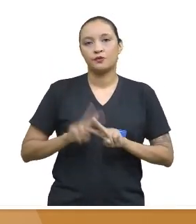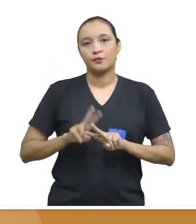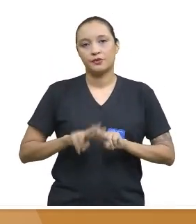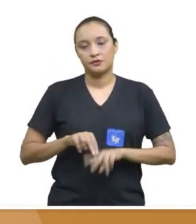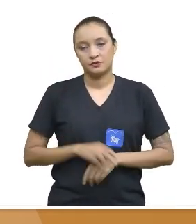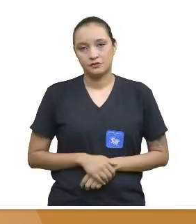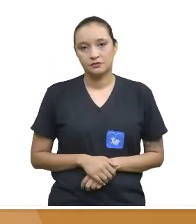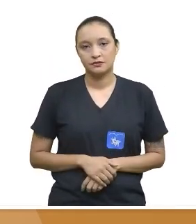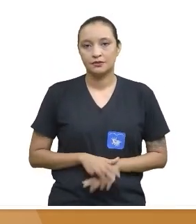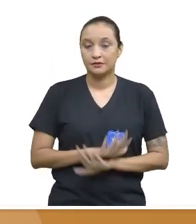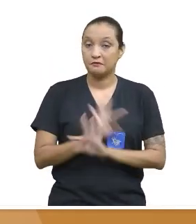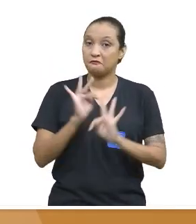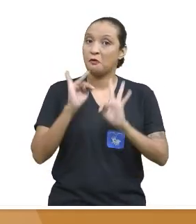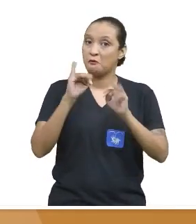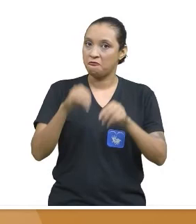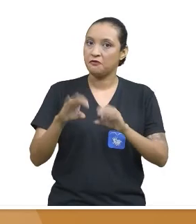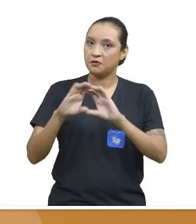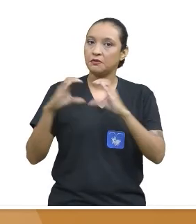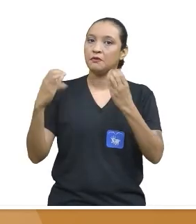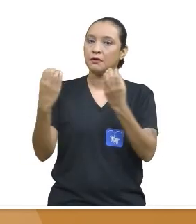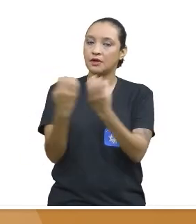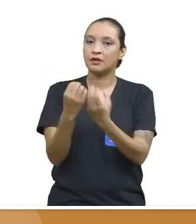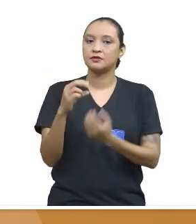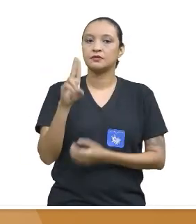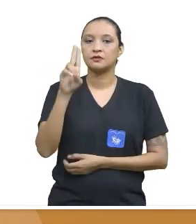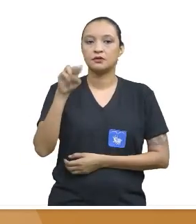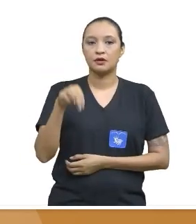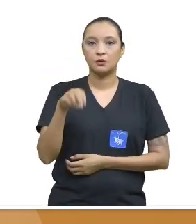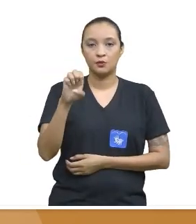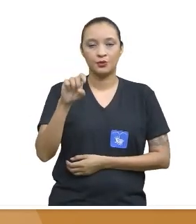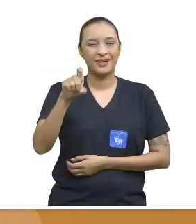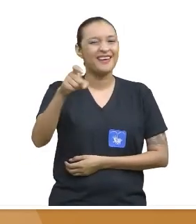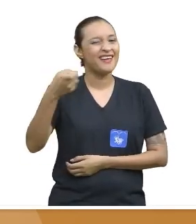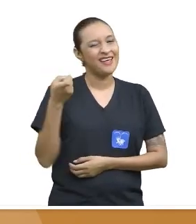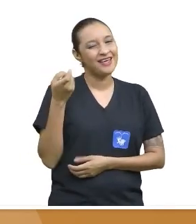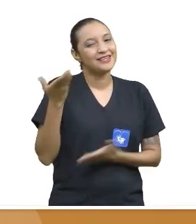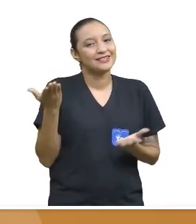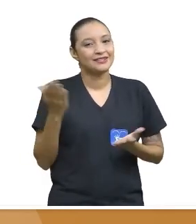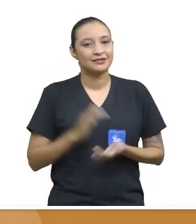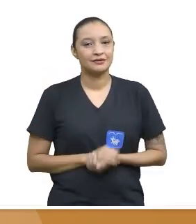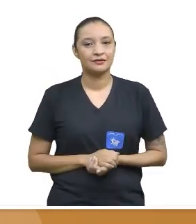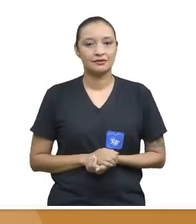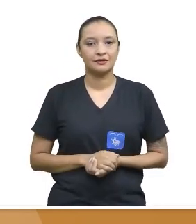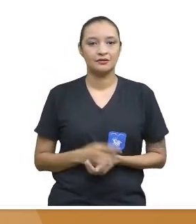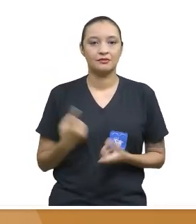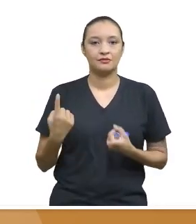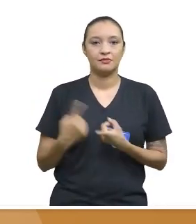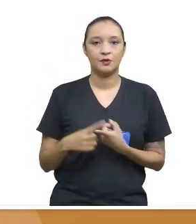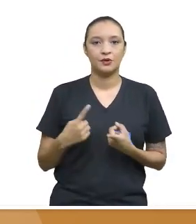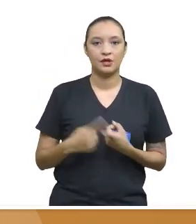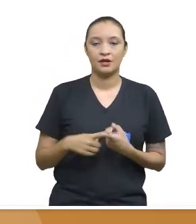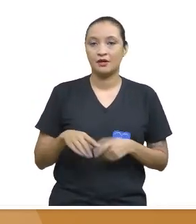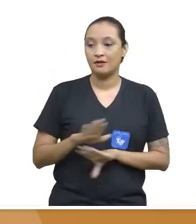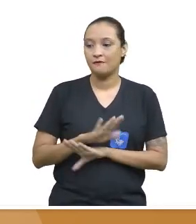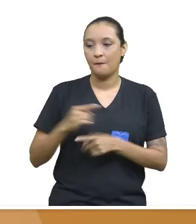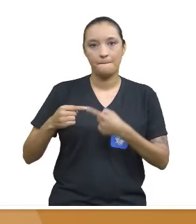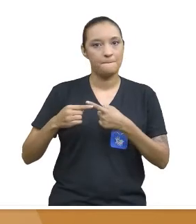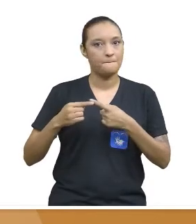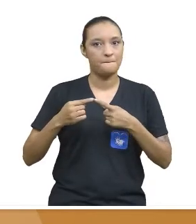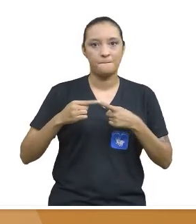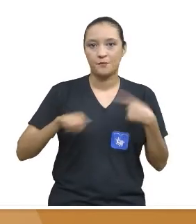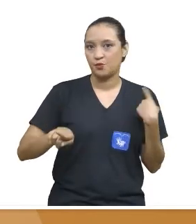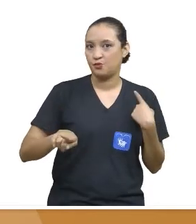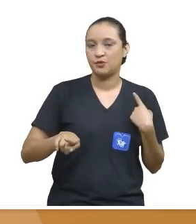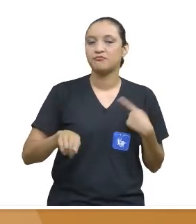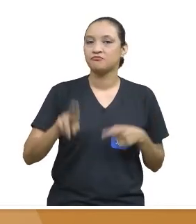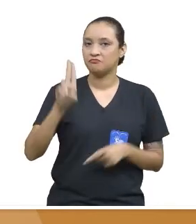Assim acabou o Congresso da ex-UNE. Esse ex quer dizer foi. Então, a UNE foi proibida